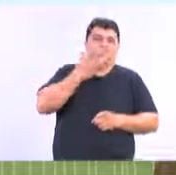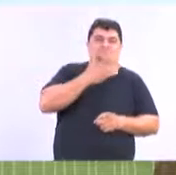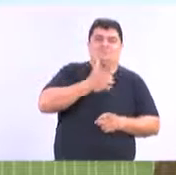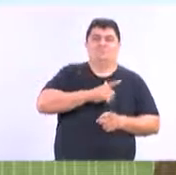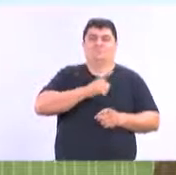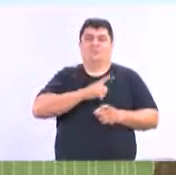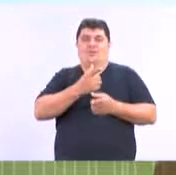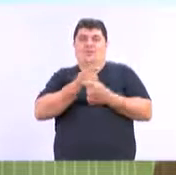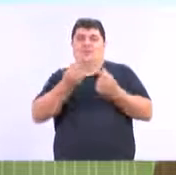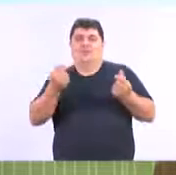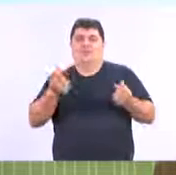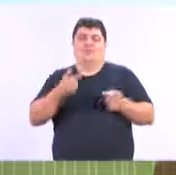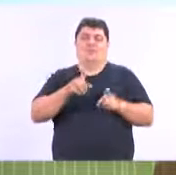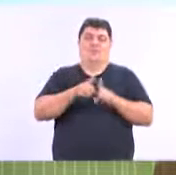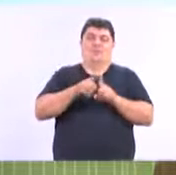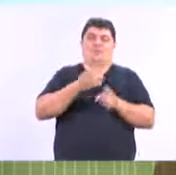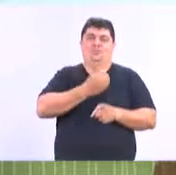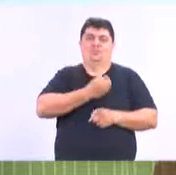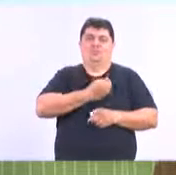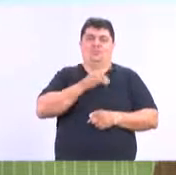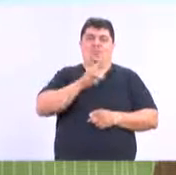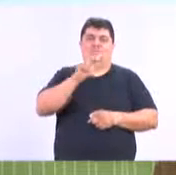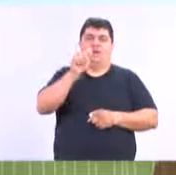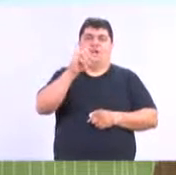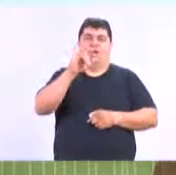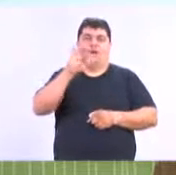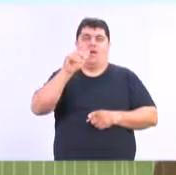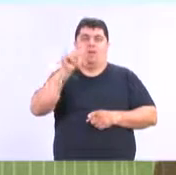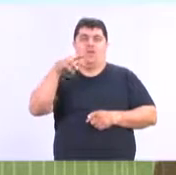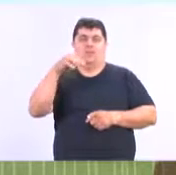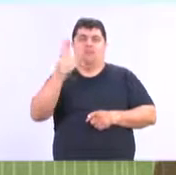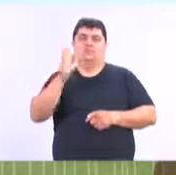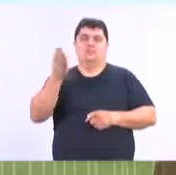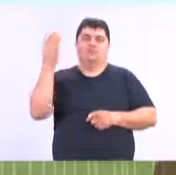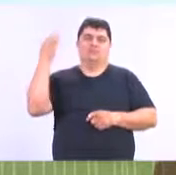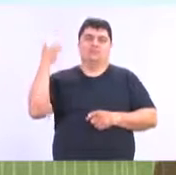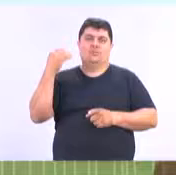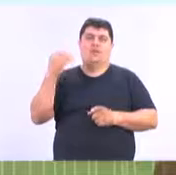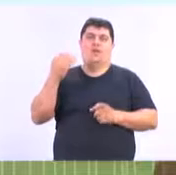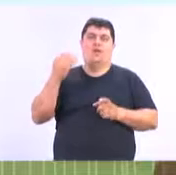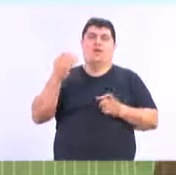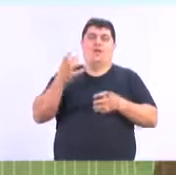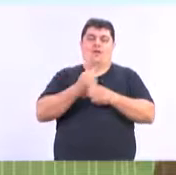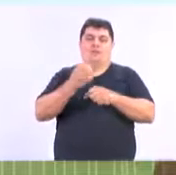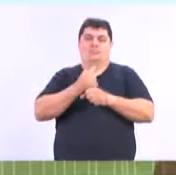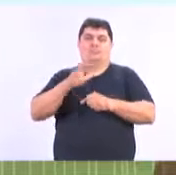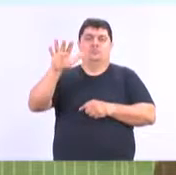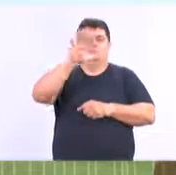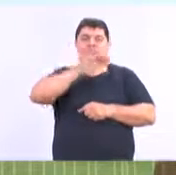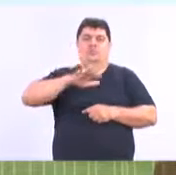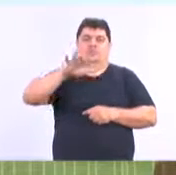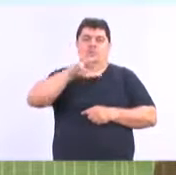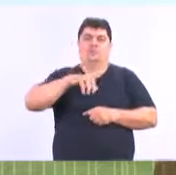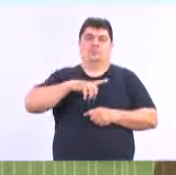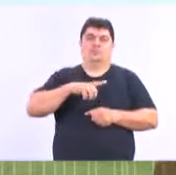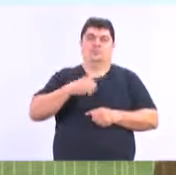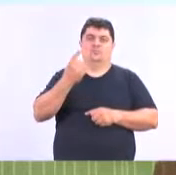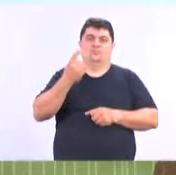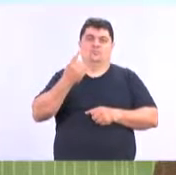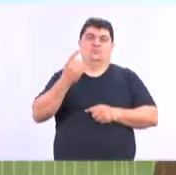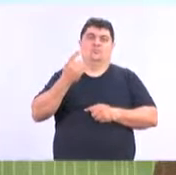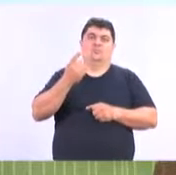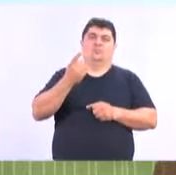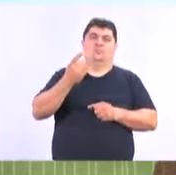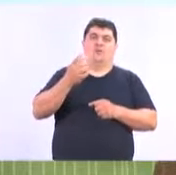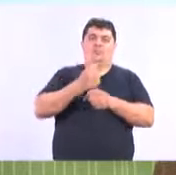seus números. Eu sou o professor Adriano Dantas, já trabalhei com vocês na disciplina de Contabilidade Geral e uma aula na Contabilidade de